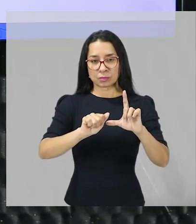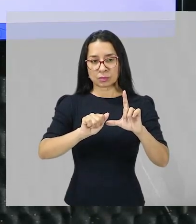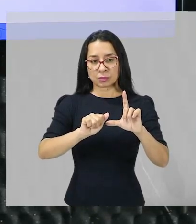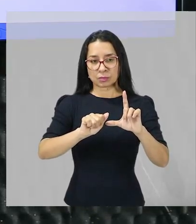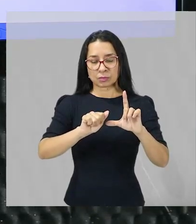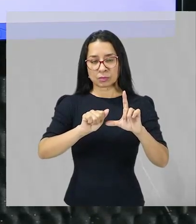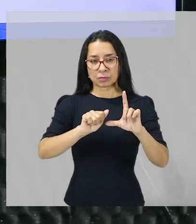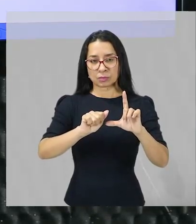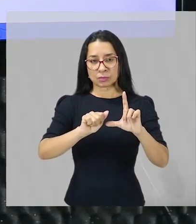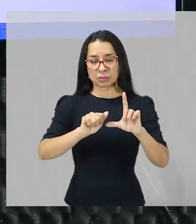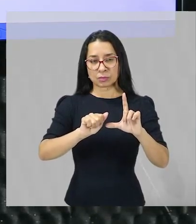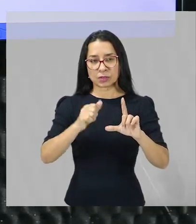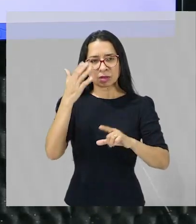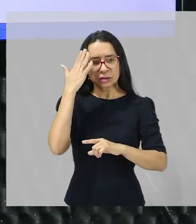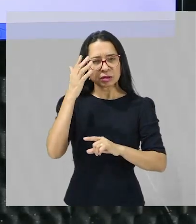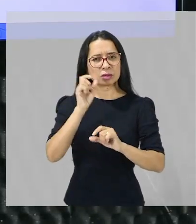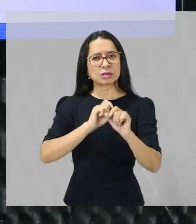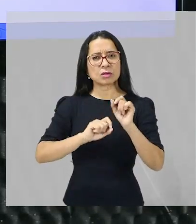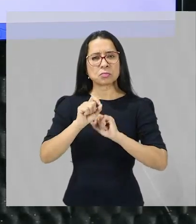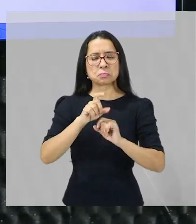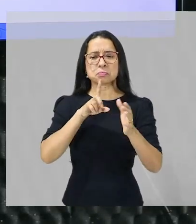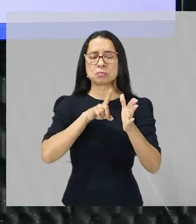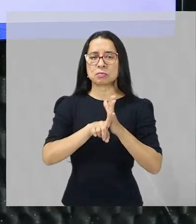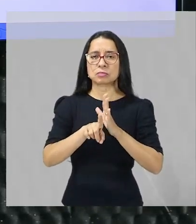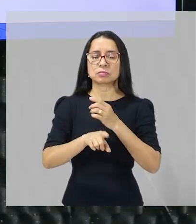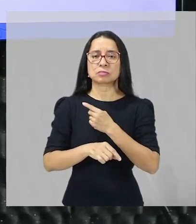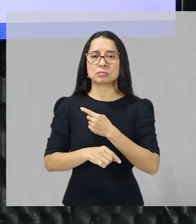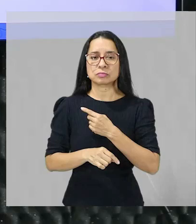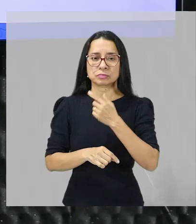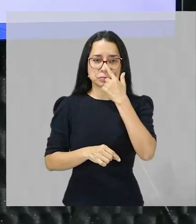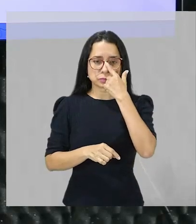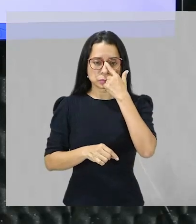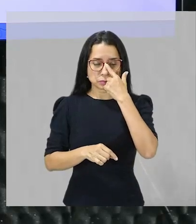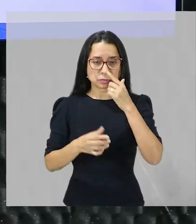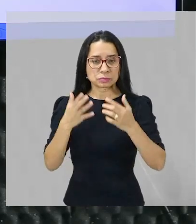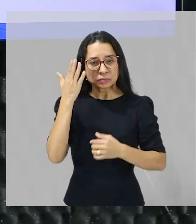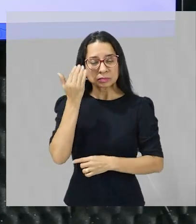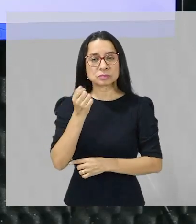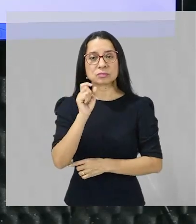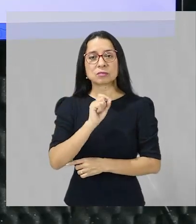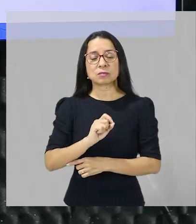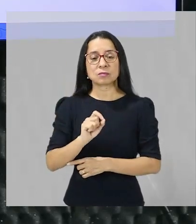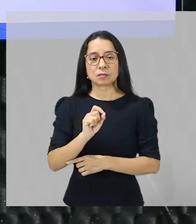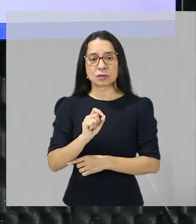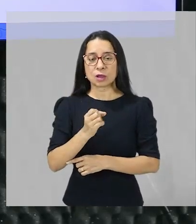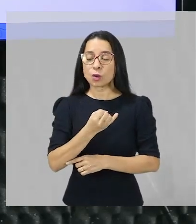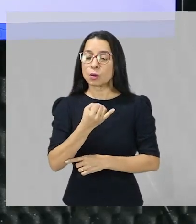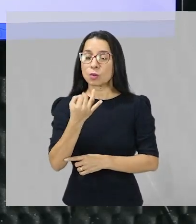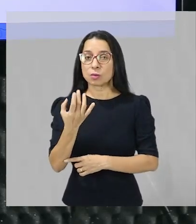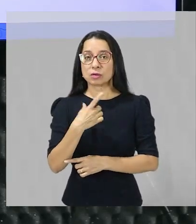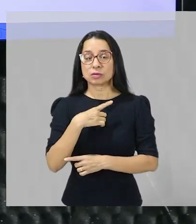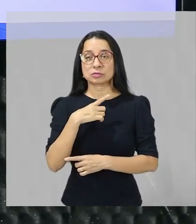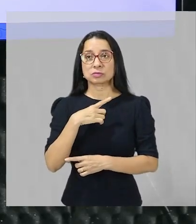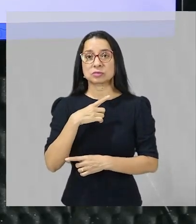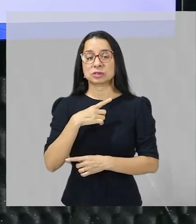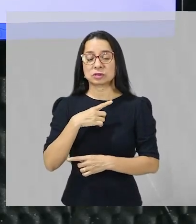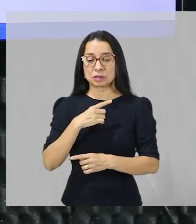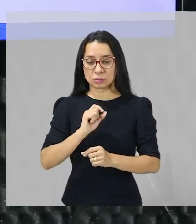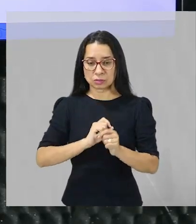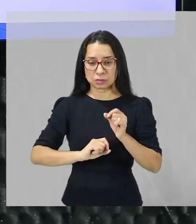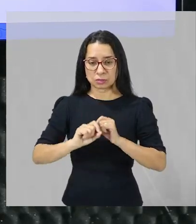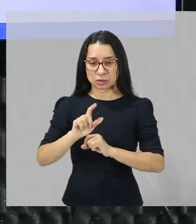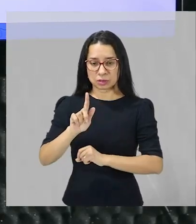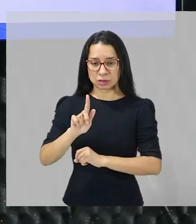gestação? Pessoal, vamos entender o que ele está perguntando aí. Ele quer saber quanto que tem de genes do núcleo,